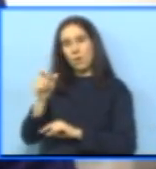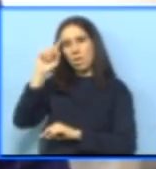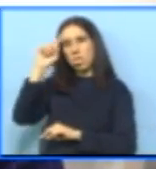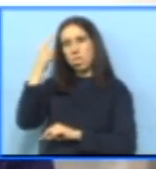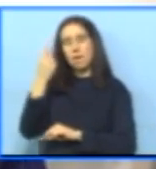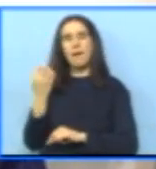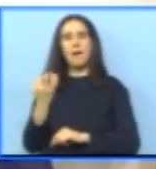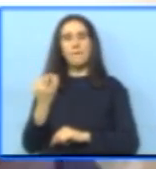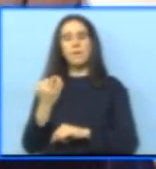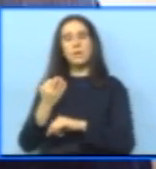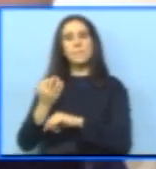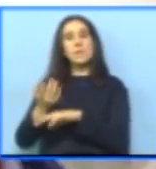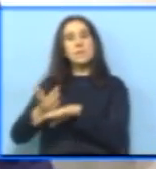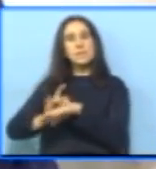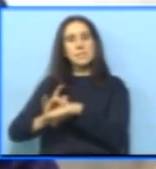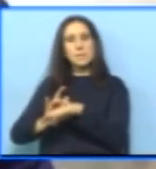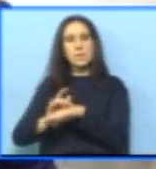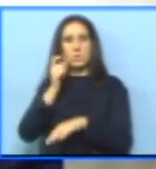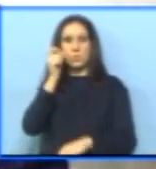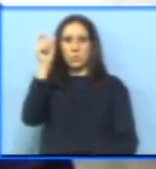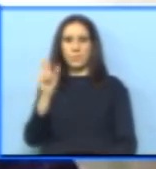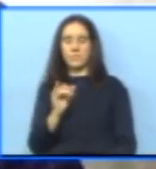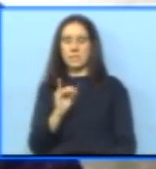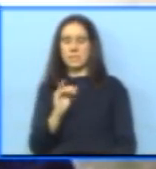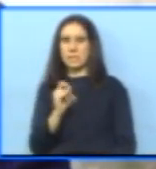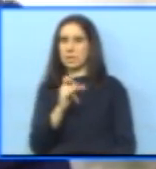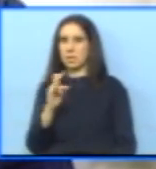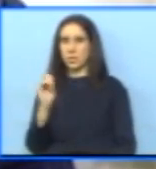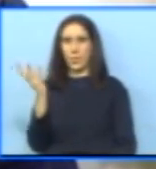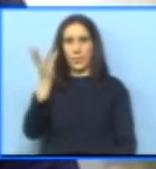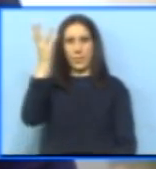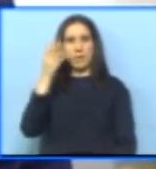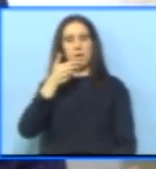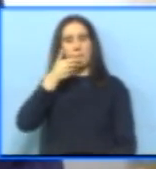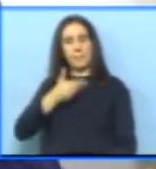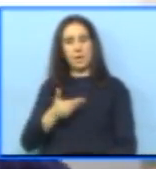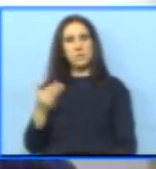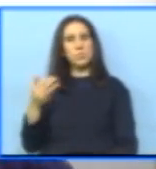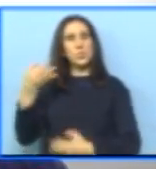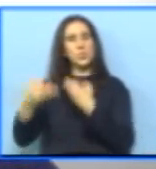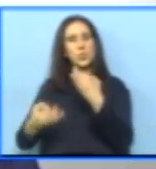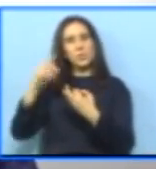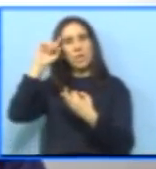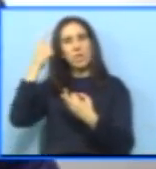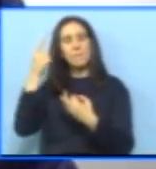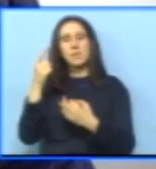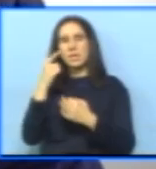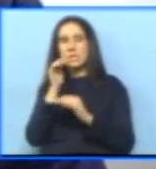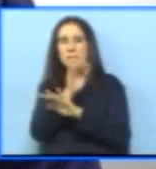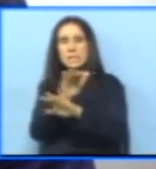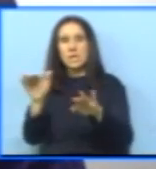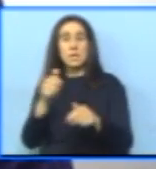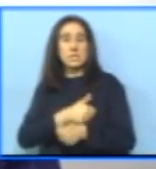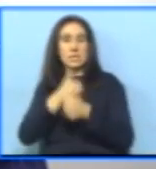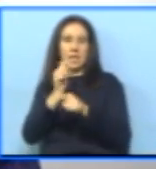exatamente, dentro da sensibilidade do grande Isaías, mestre, que já é um homem da justiça, chamar a atenção que não se reconstrói a cidade, e voltamos à